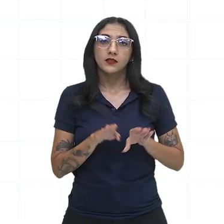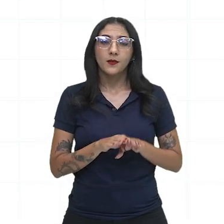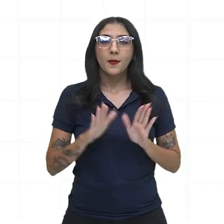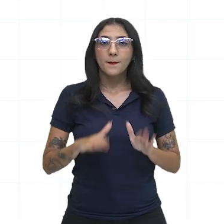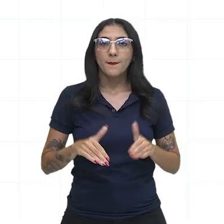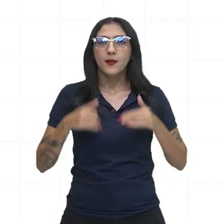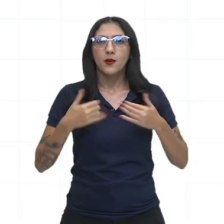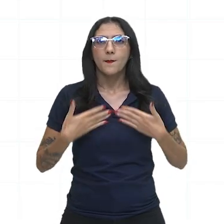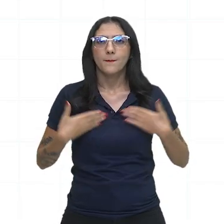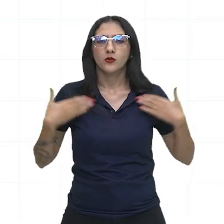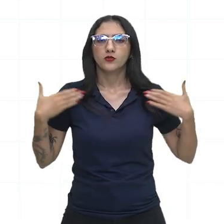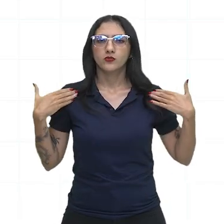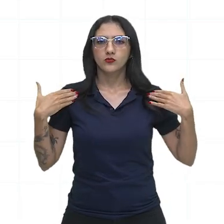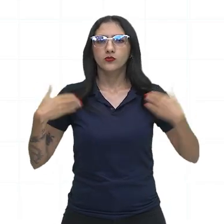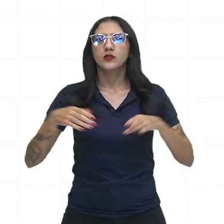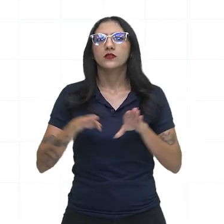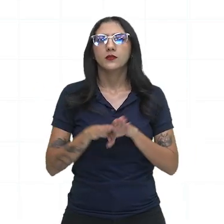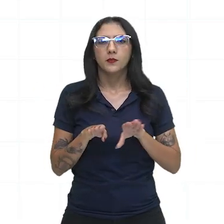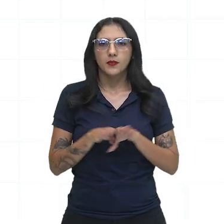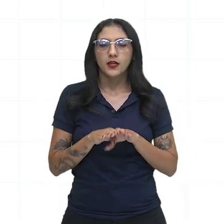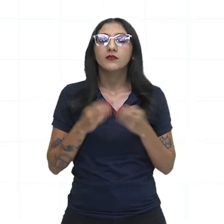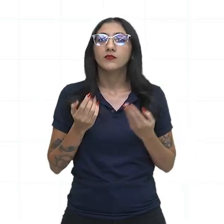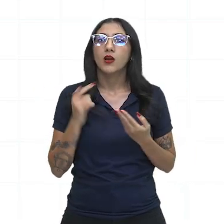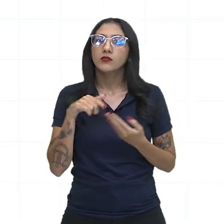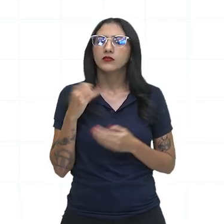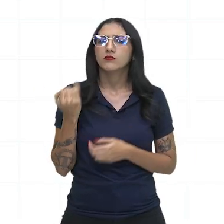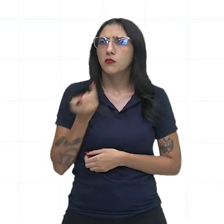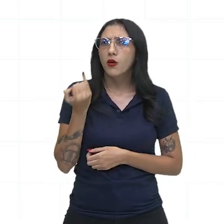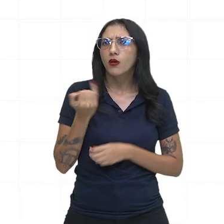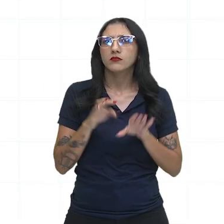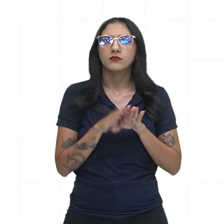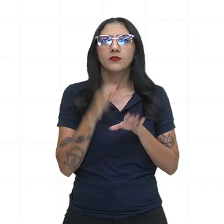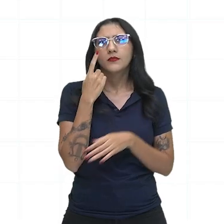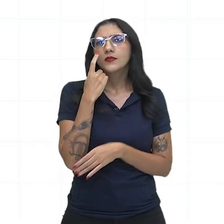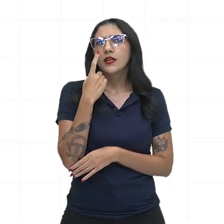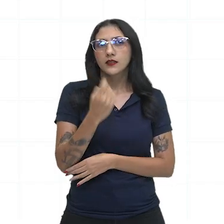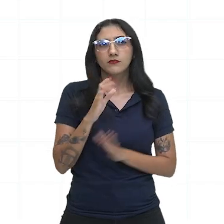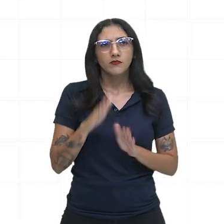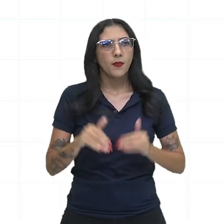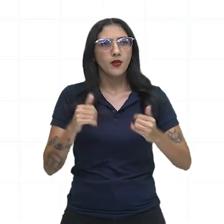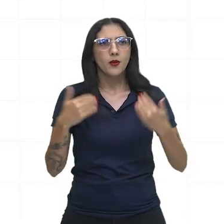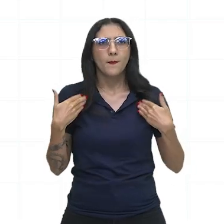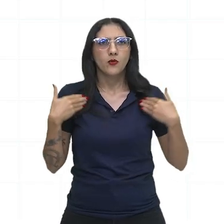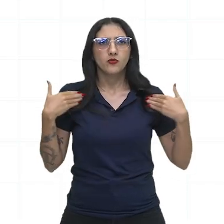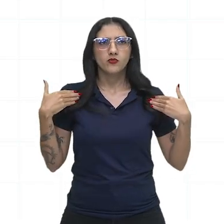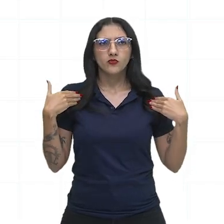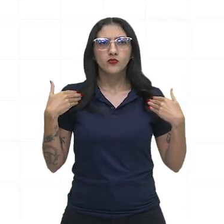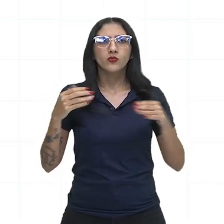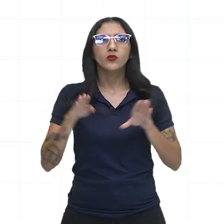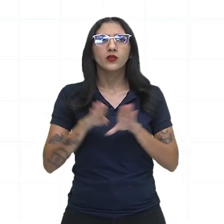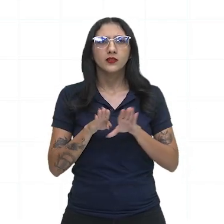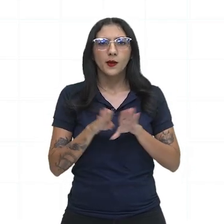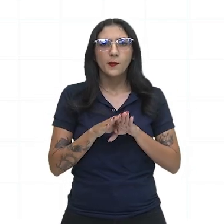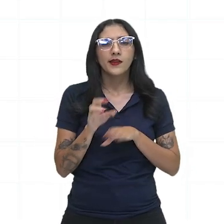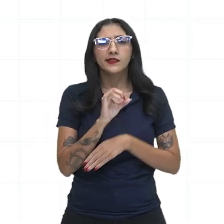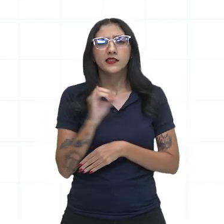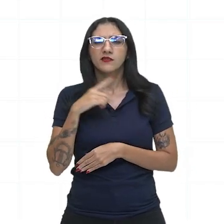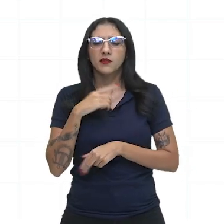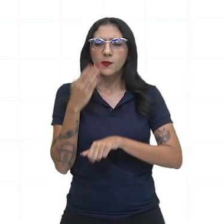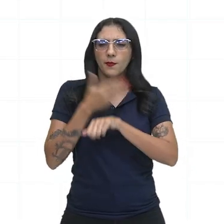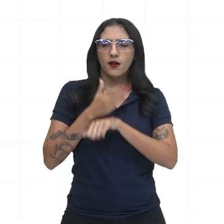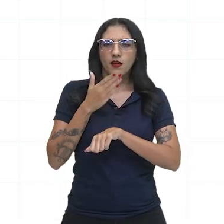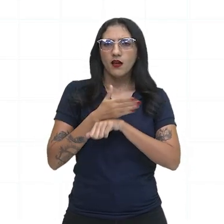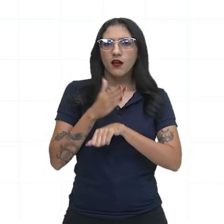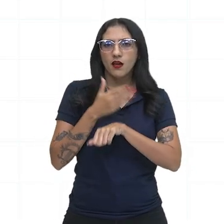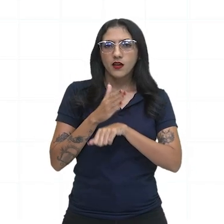cardiorrespiratória, melhora da postura, isso é muito interessante, né? A gente melhora bastante a postura quando começa a fazer